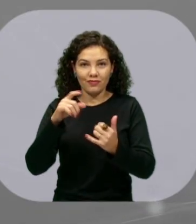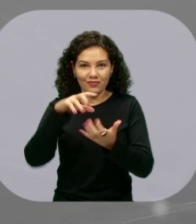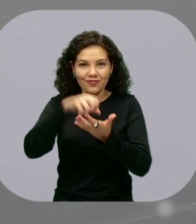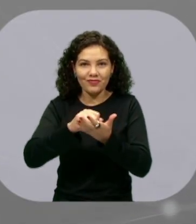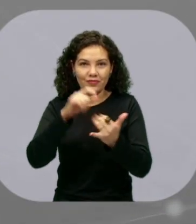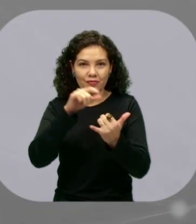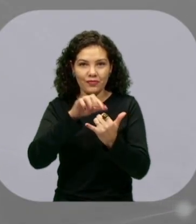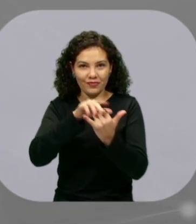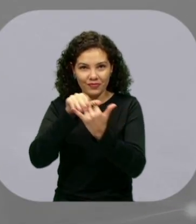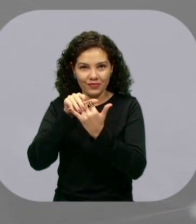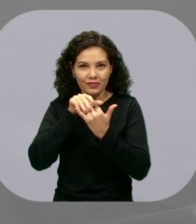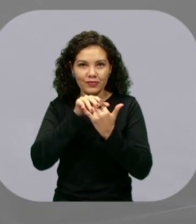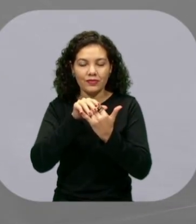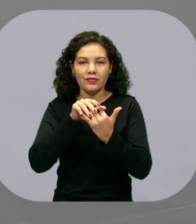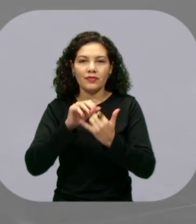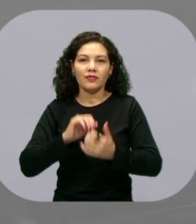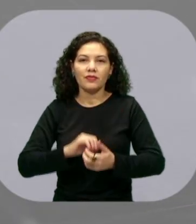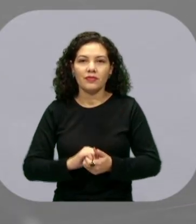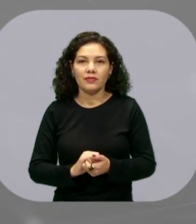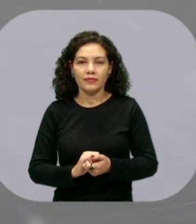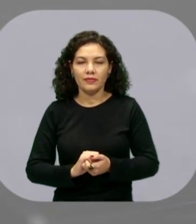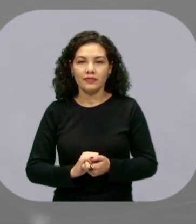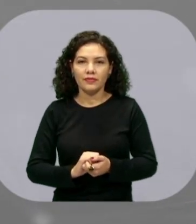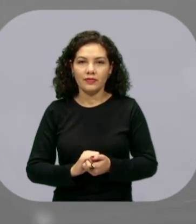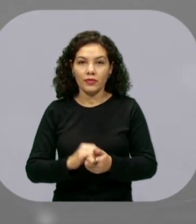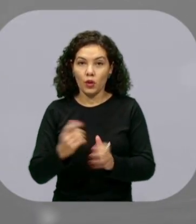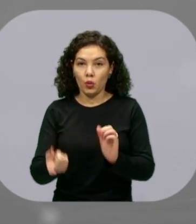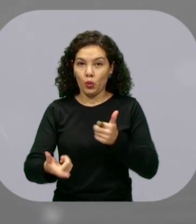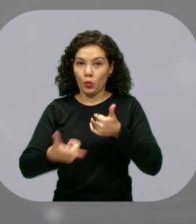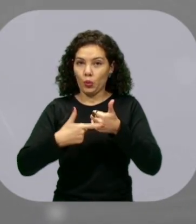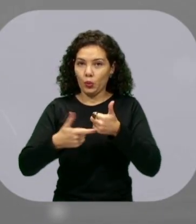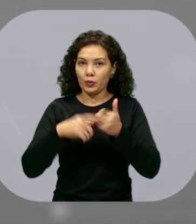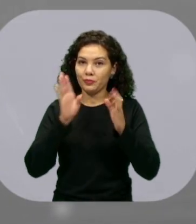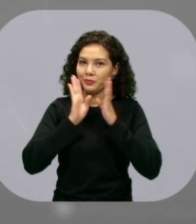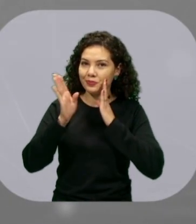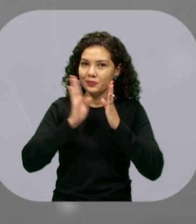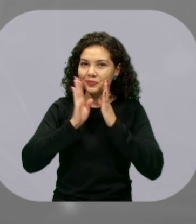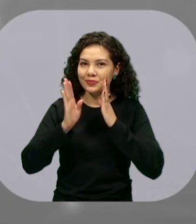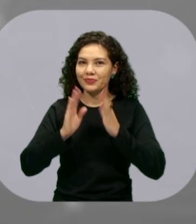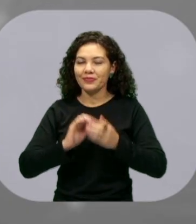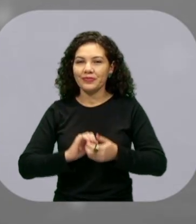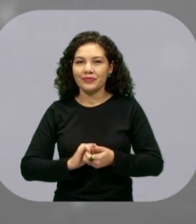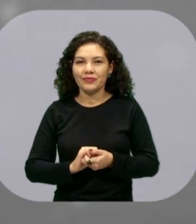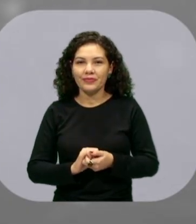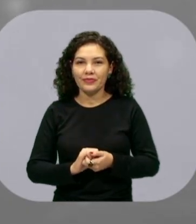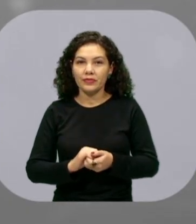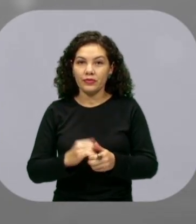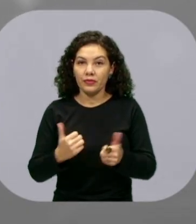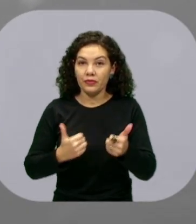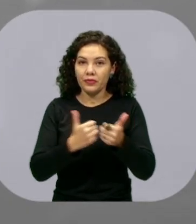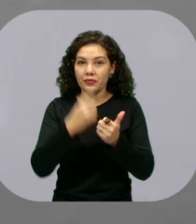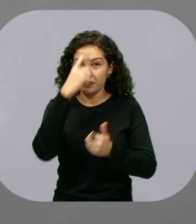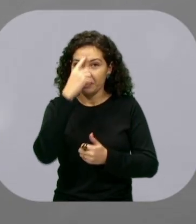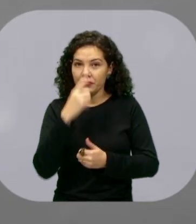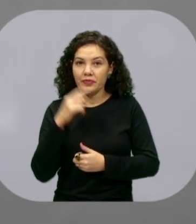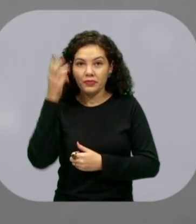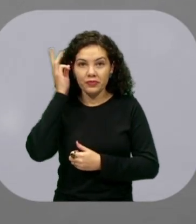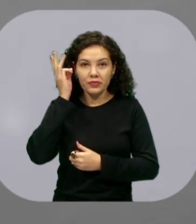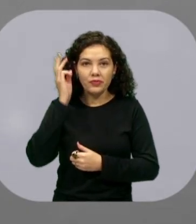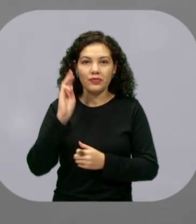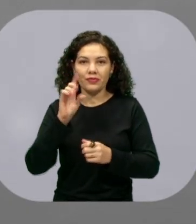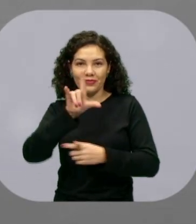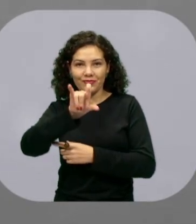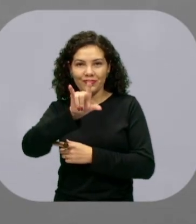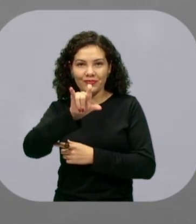Inscreva-se em nosso canal do YouTube. Curta a página no Facebook. Siga o perfil no Spotify,